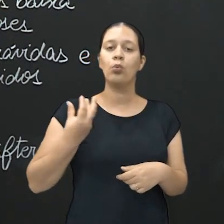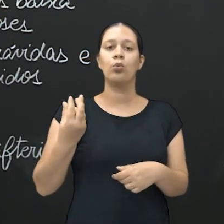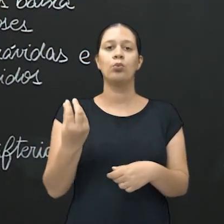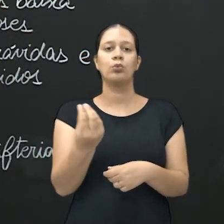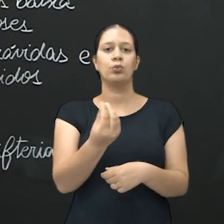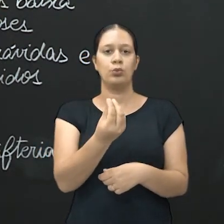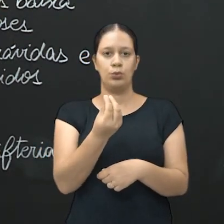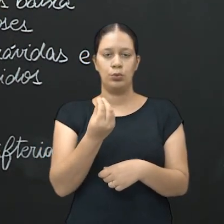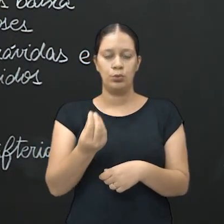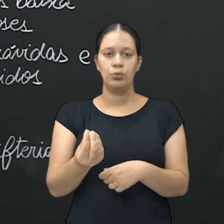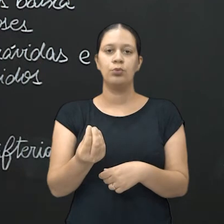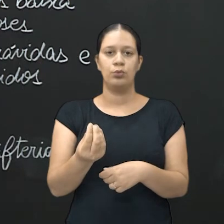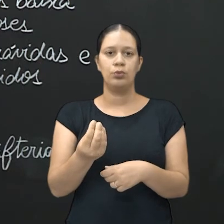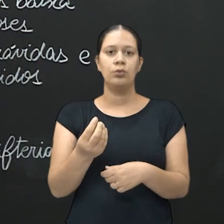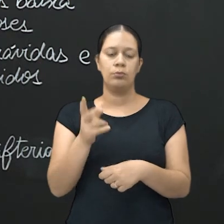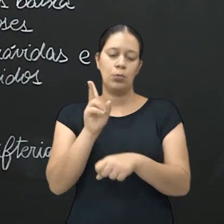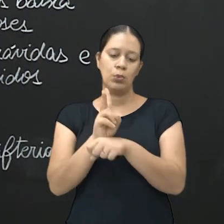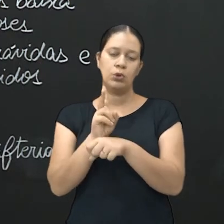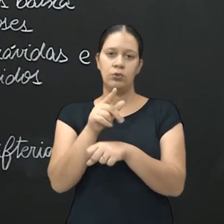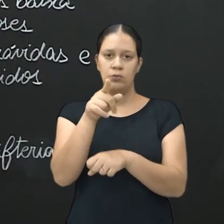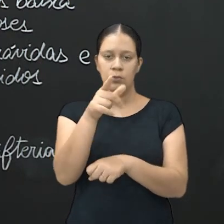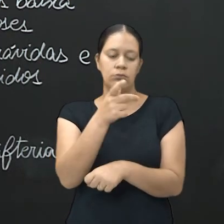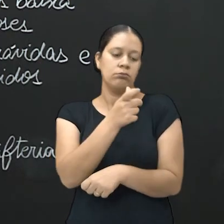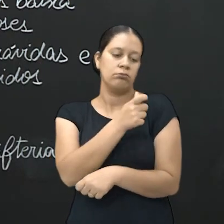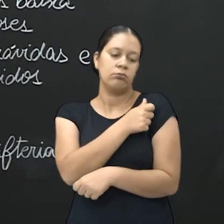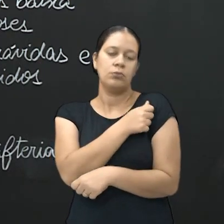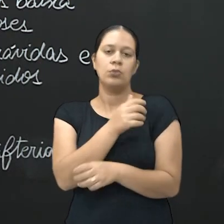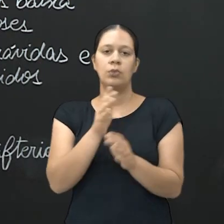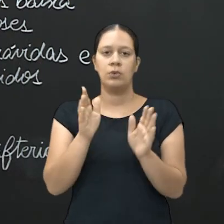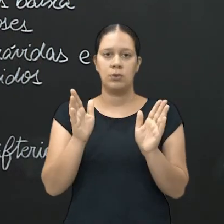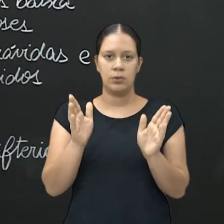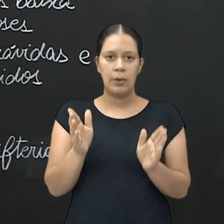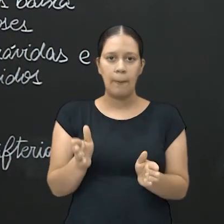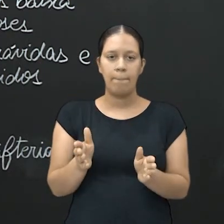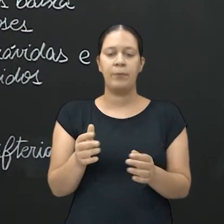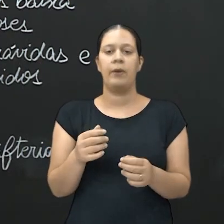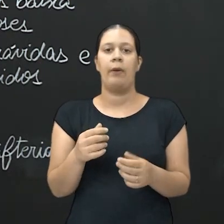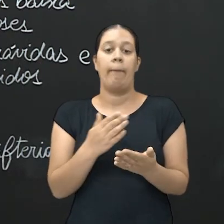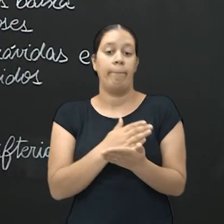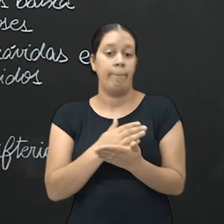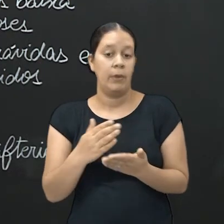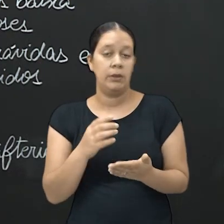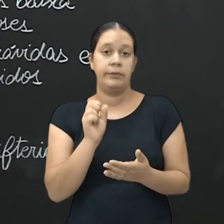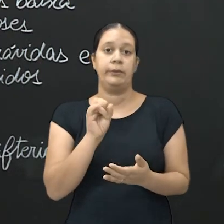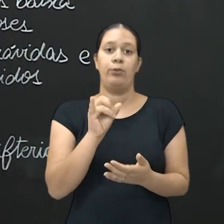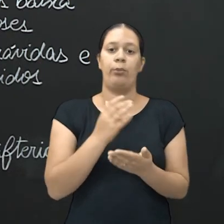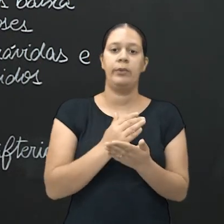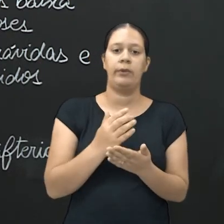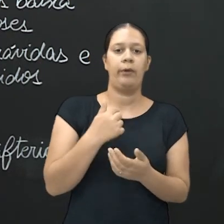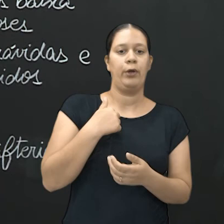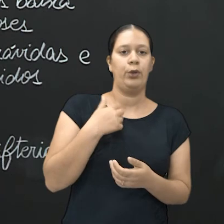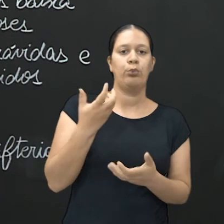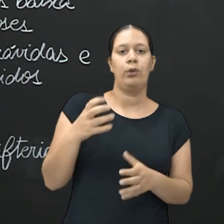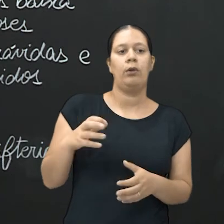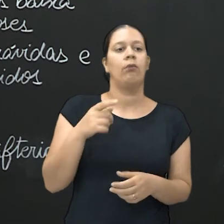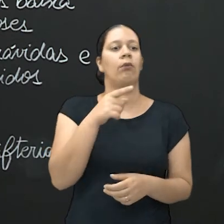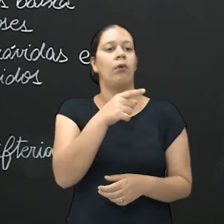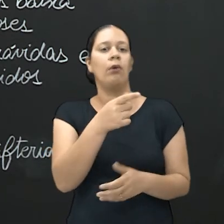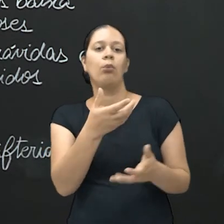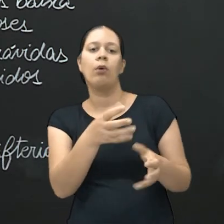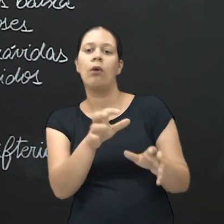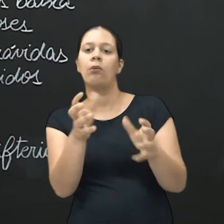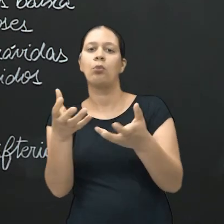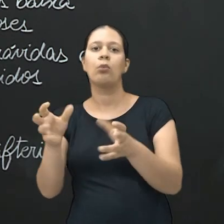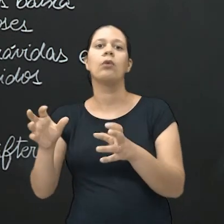barreira ao seu redor de proteção. Porém, aí começa, esse aqui não vacina, Aquele ali não vacina. Você não vacina.